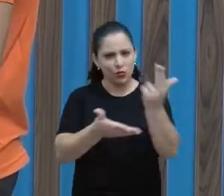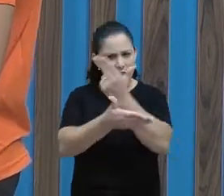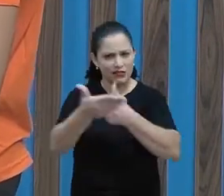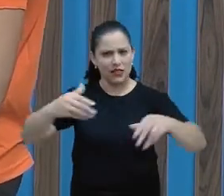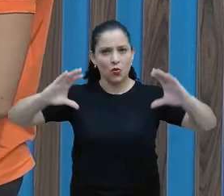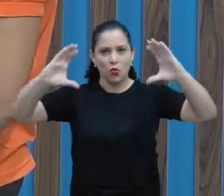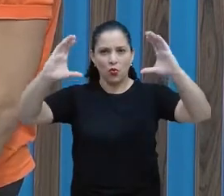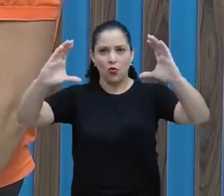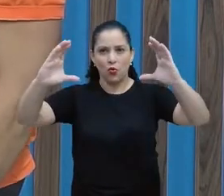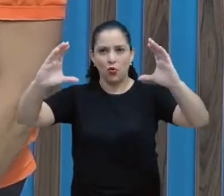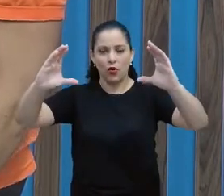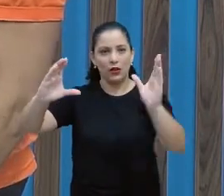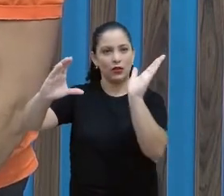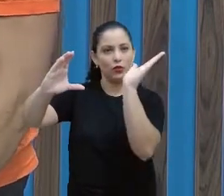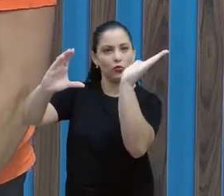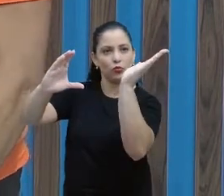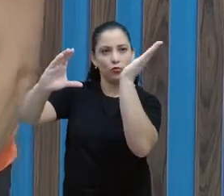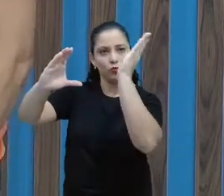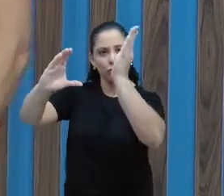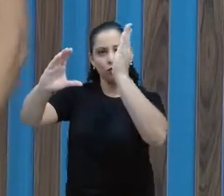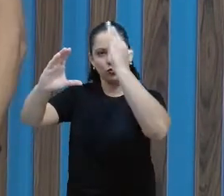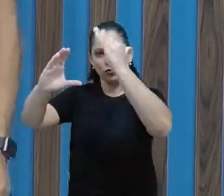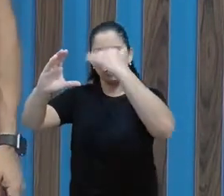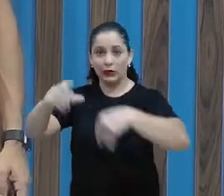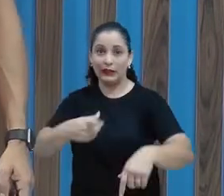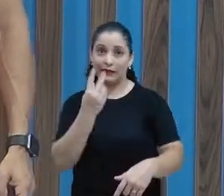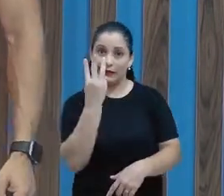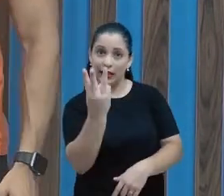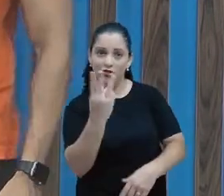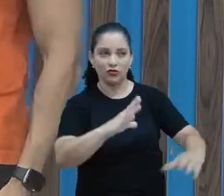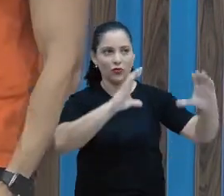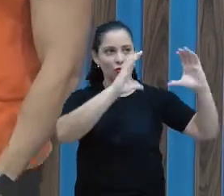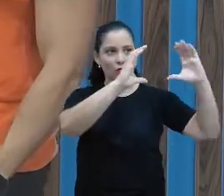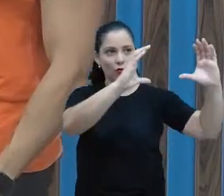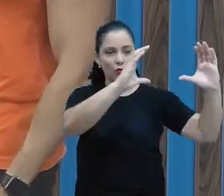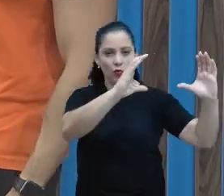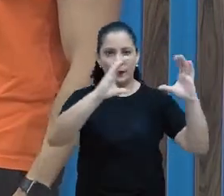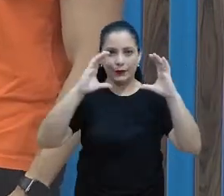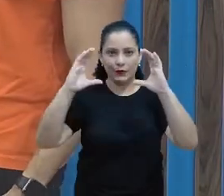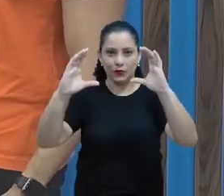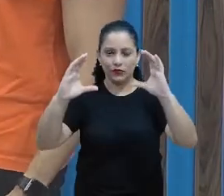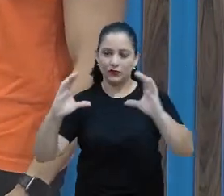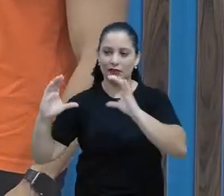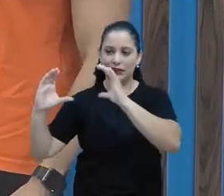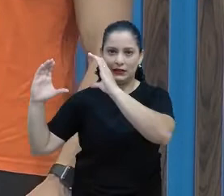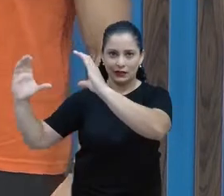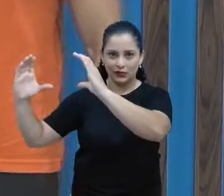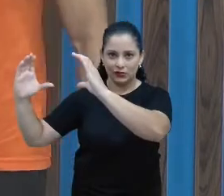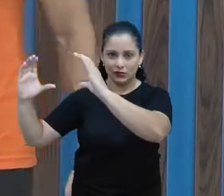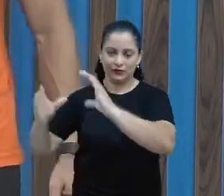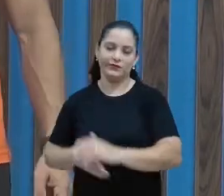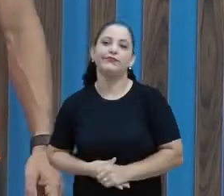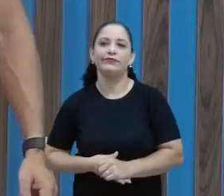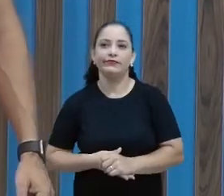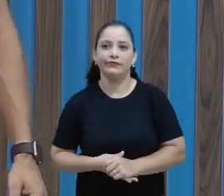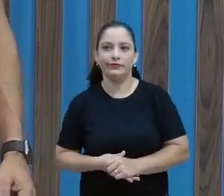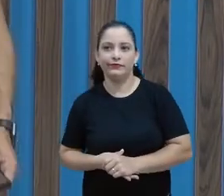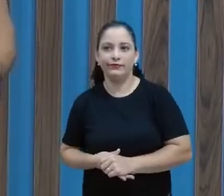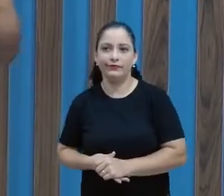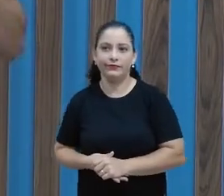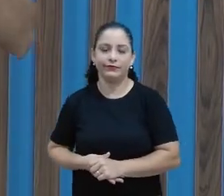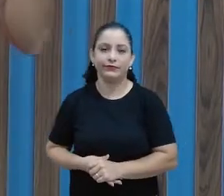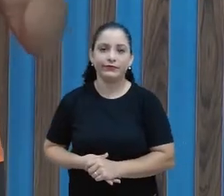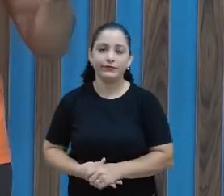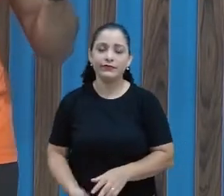desenho. Então você pode notar que eu tenho aí 3 círculos e esses 3 círculos, eles estão representados